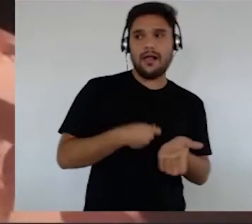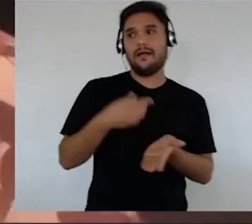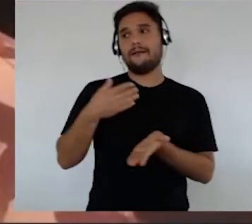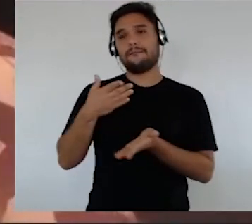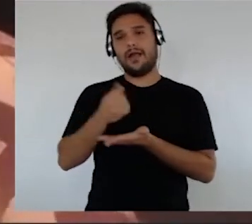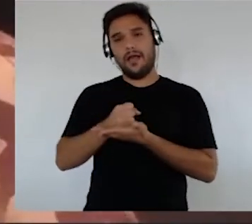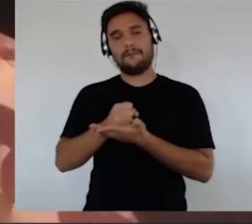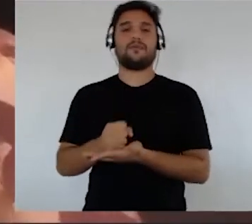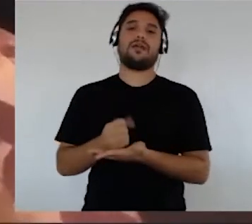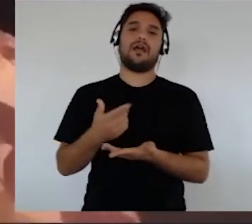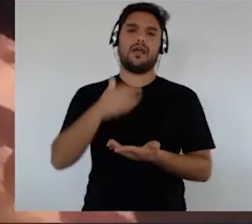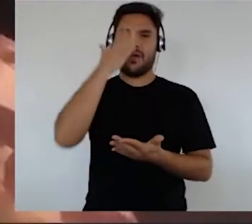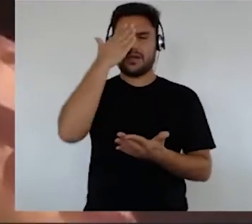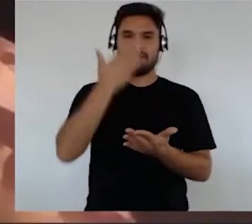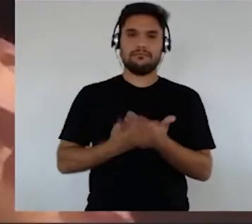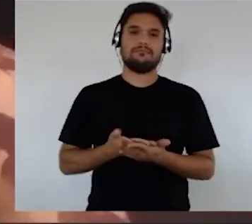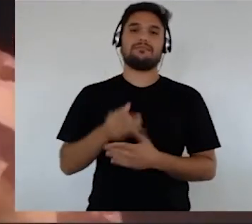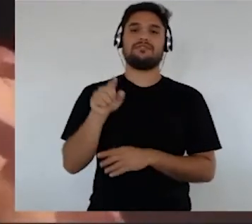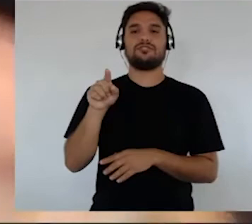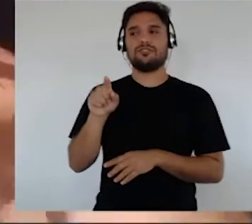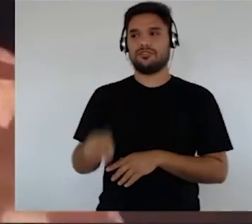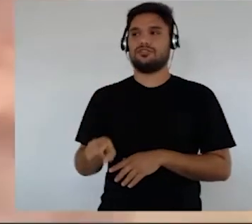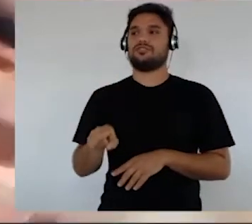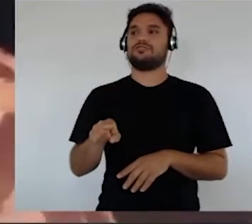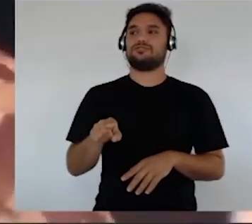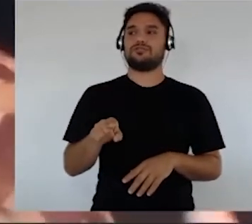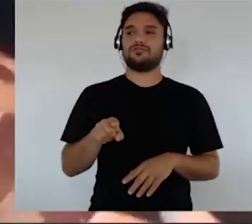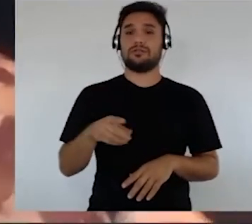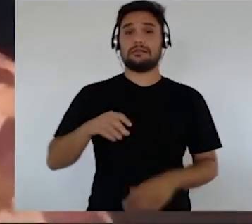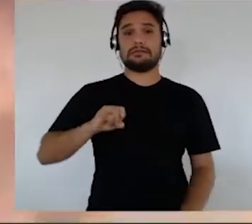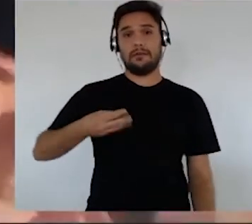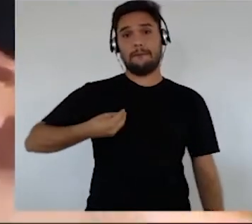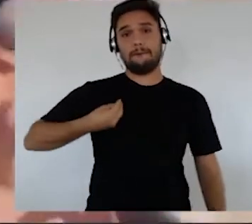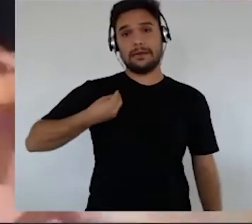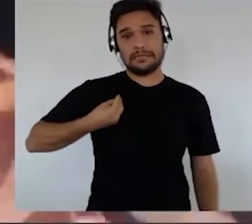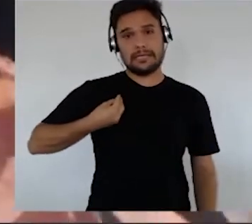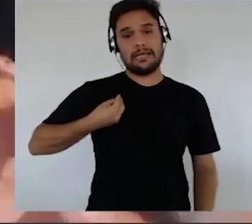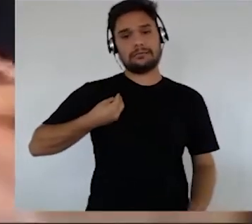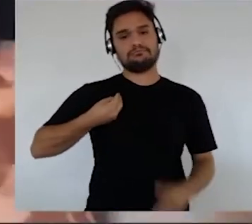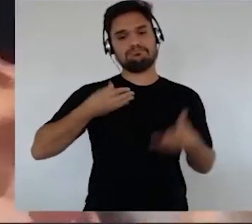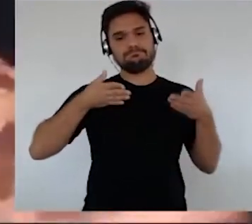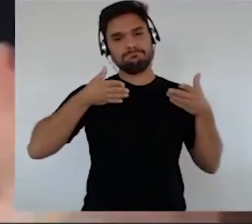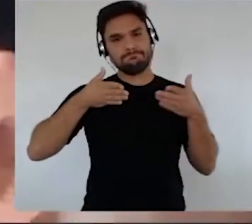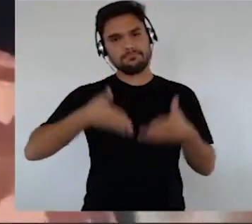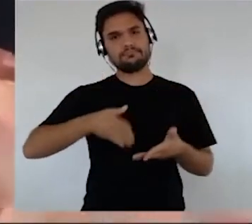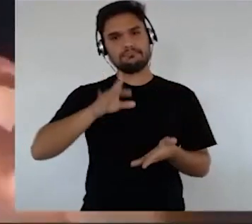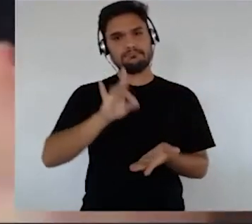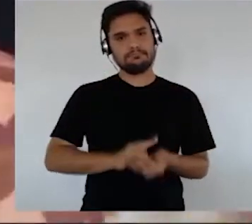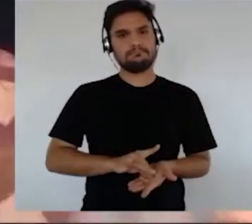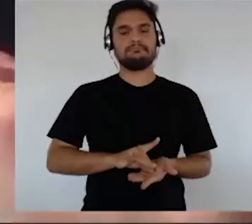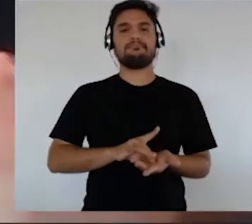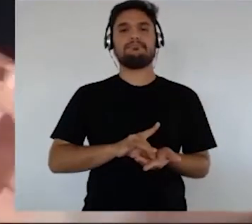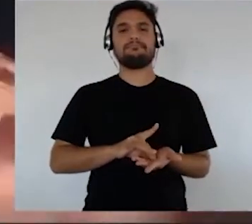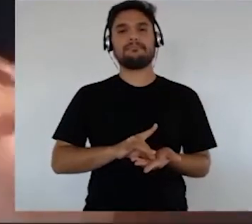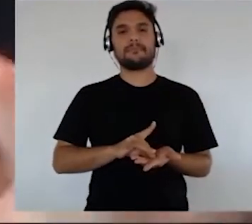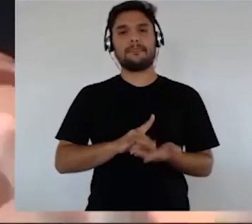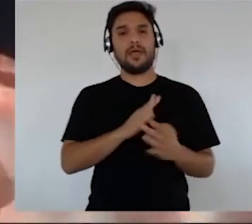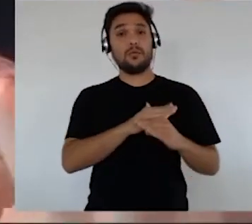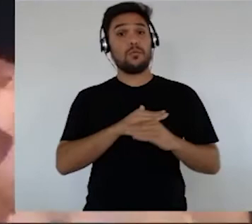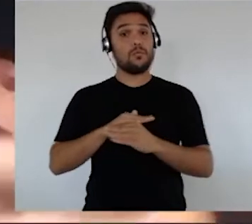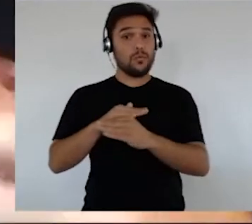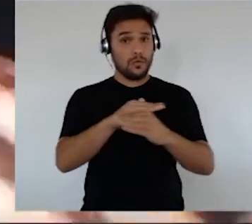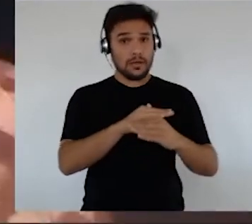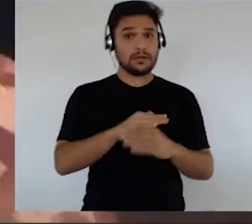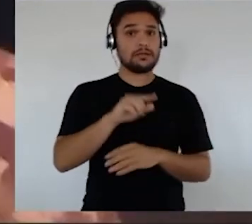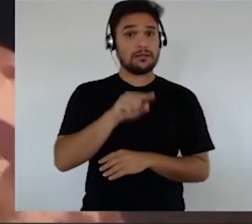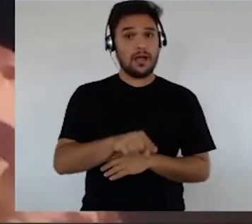eu acredito nisso, porque eu acredito que nós, estando presentes, mais presentes, de maneira, né,